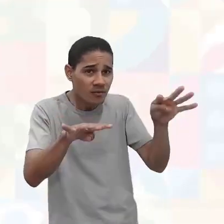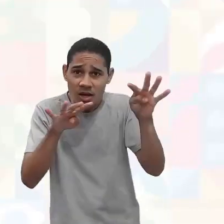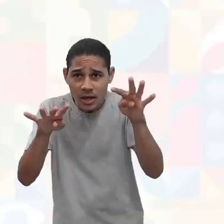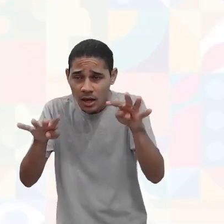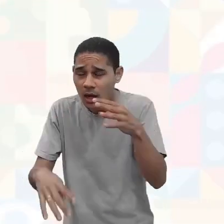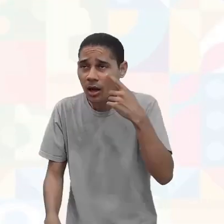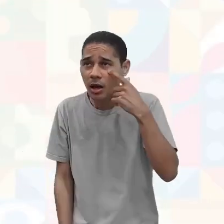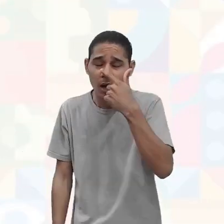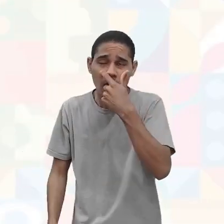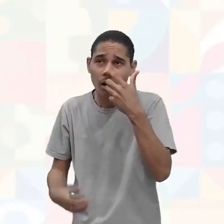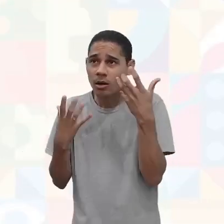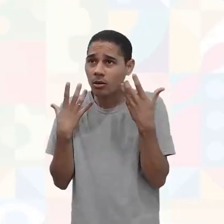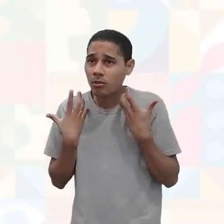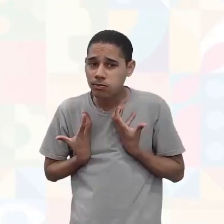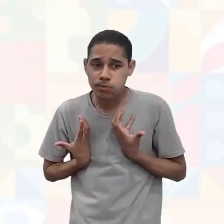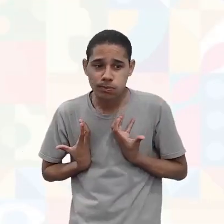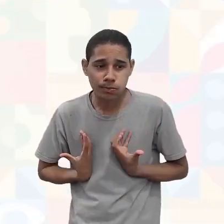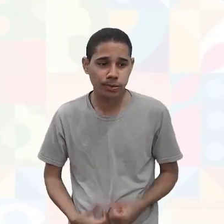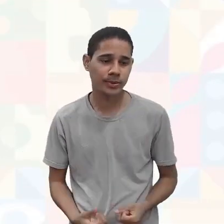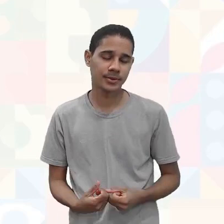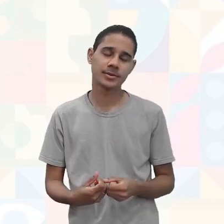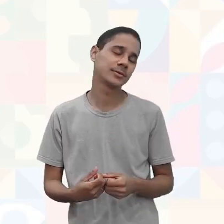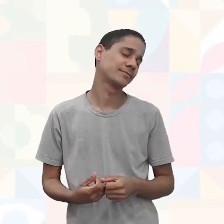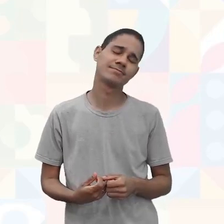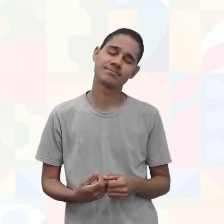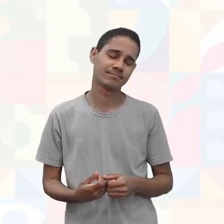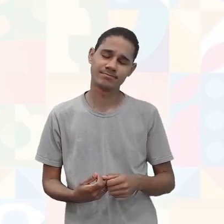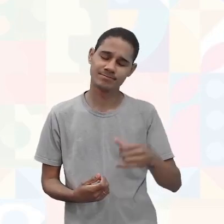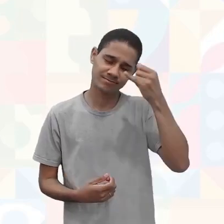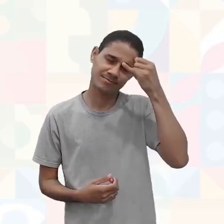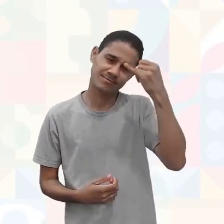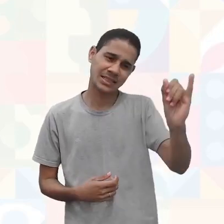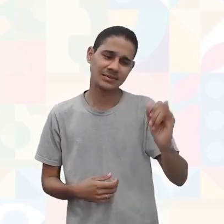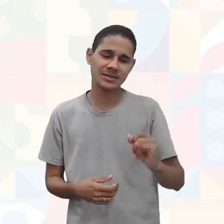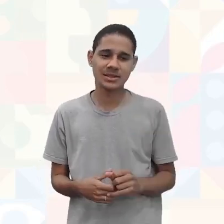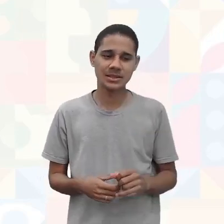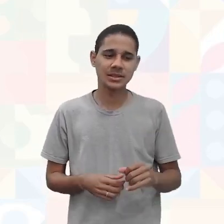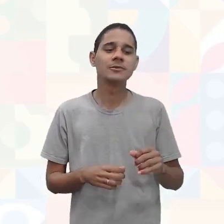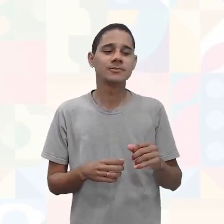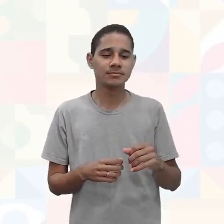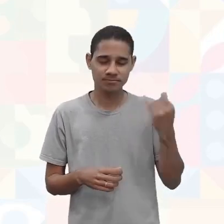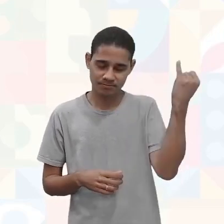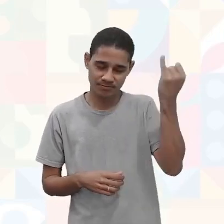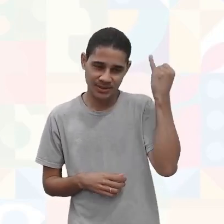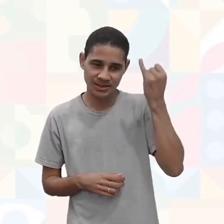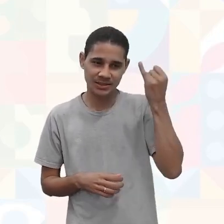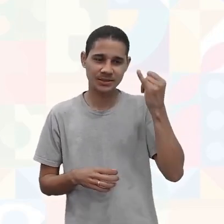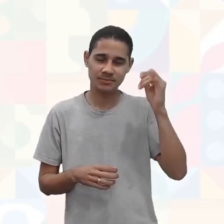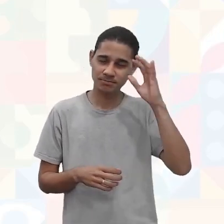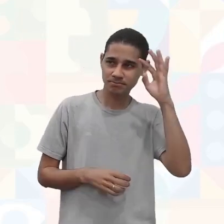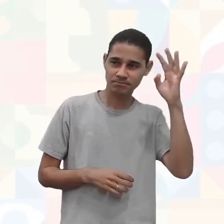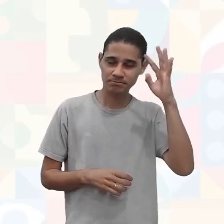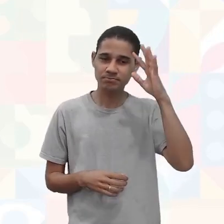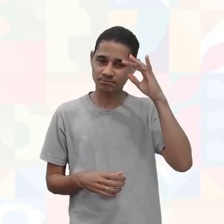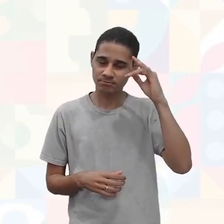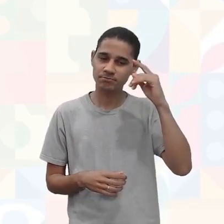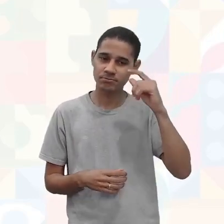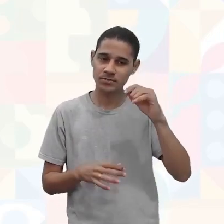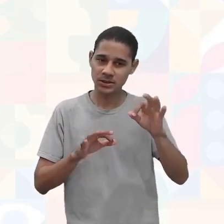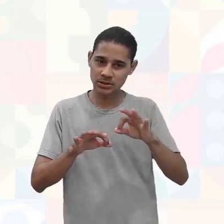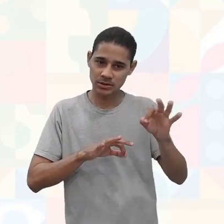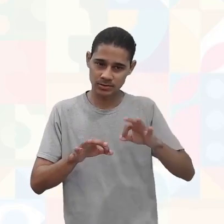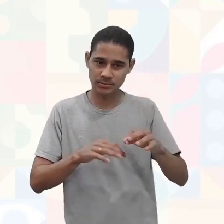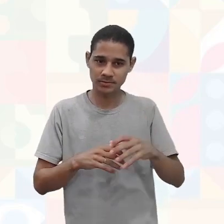pessoa que está utilizando aquele espaço. É muito importante a gente ter essa questão aí, esse discernimento na hora de fazer esse